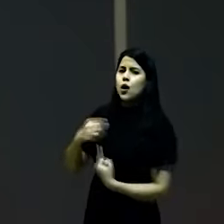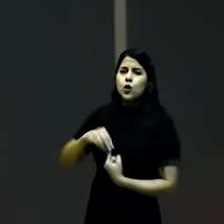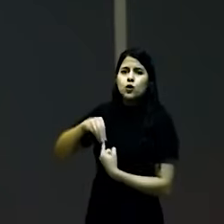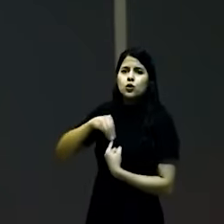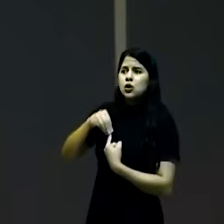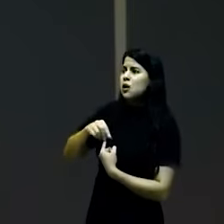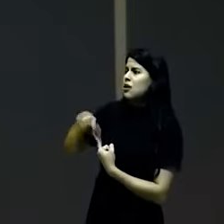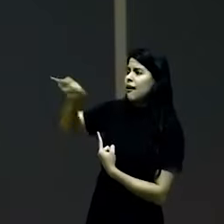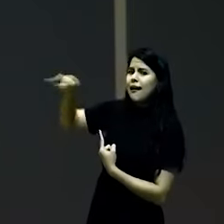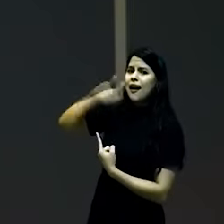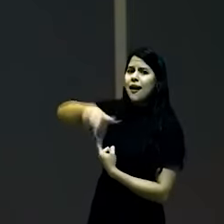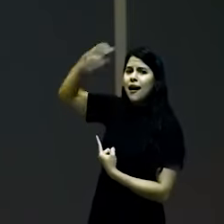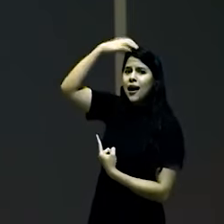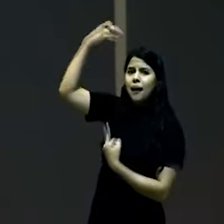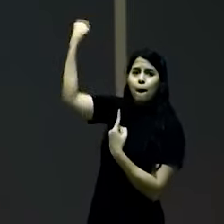Não.